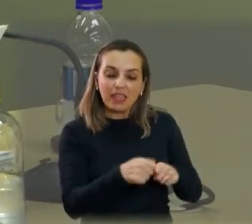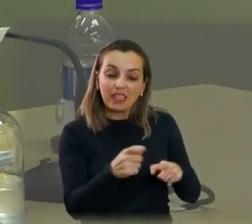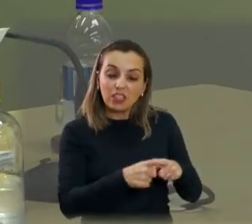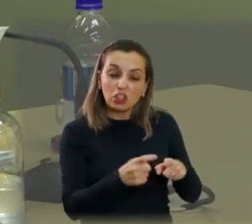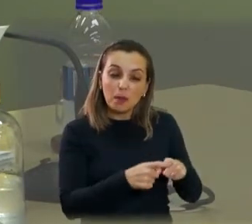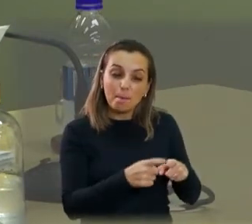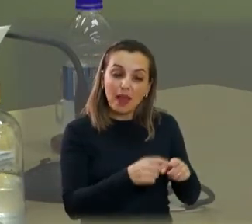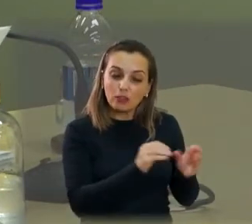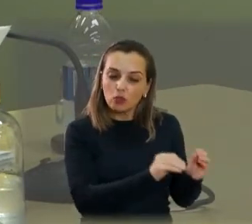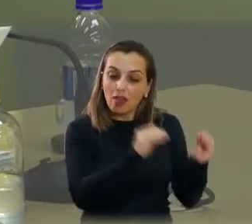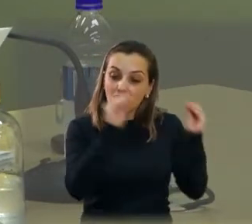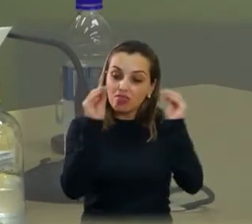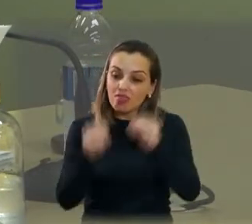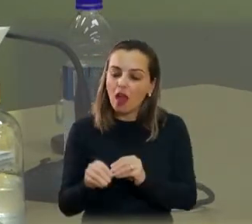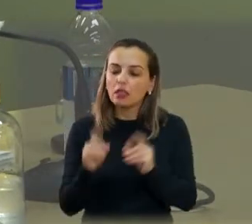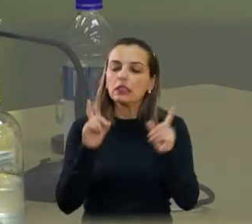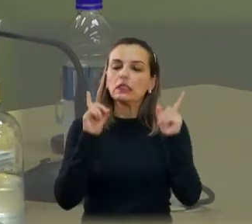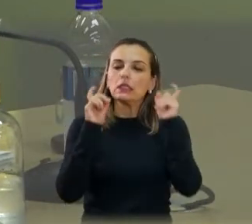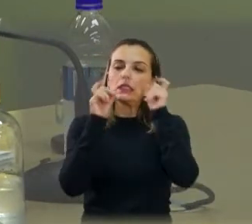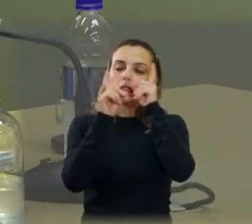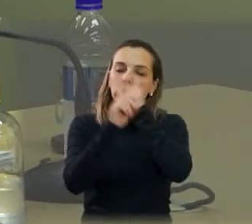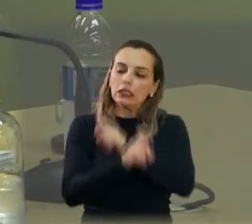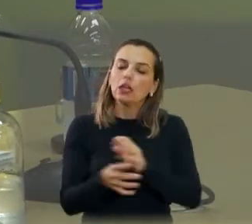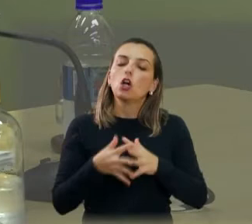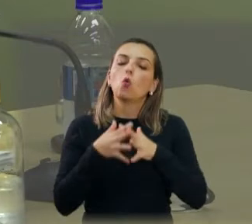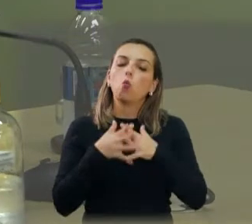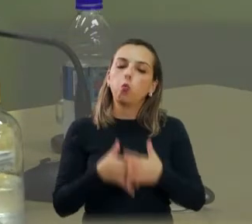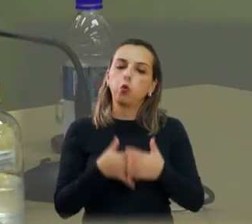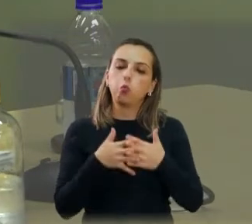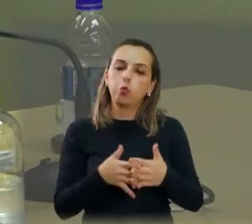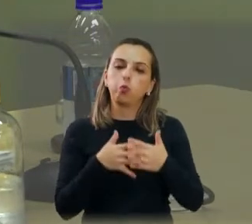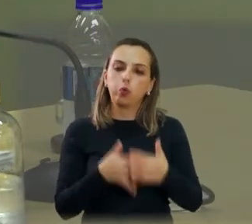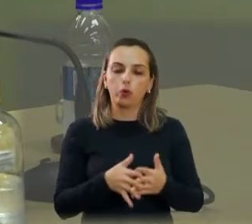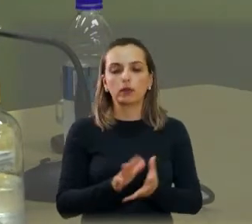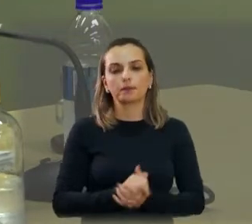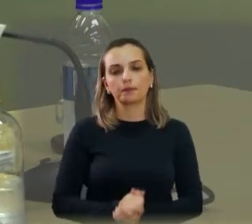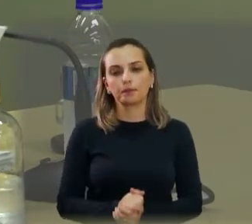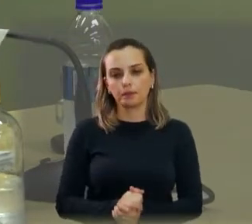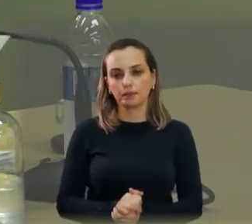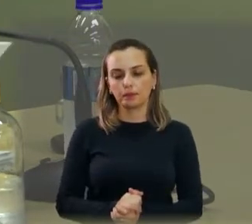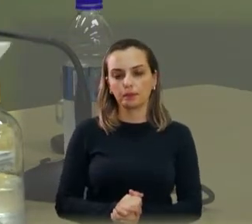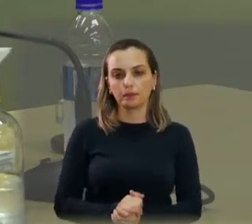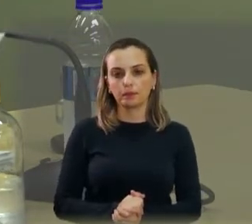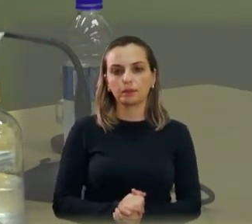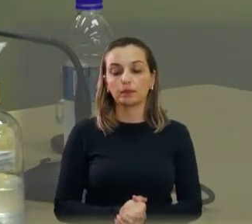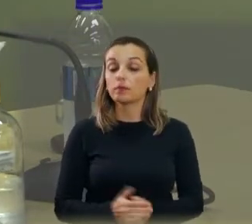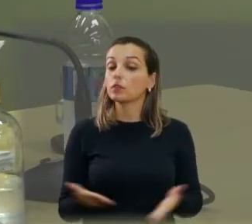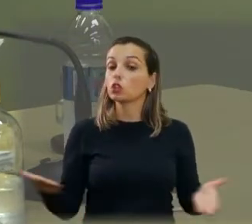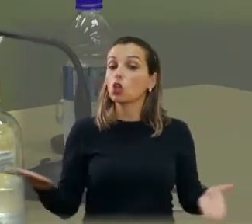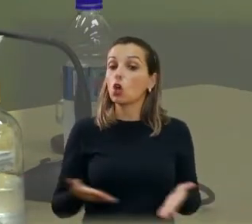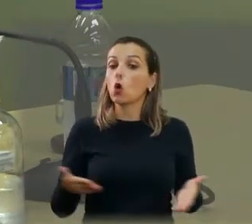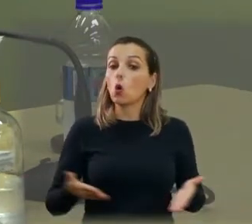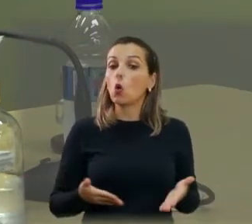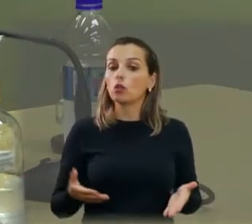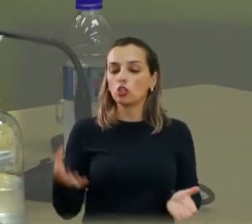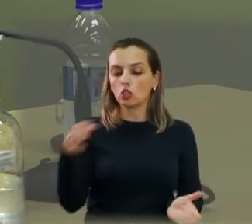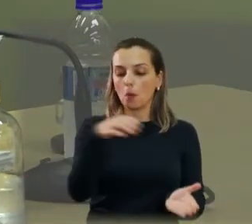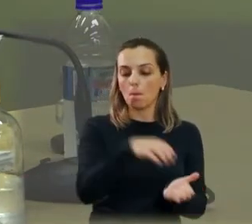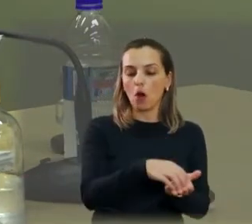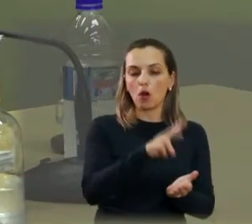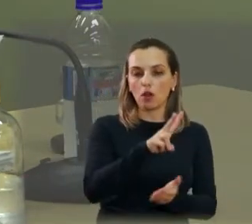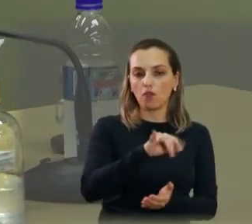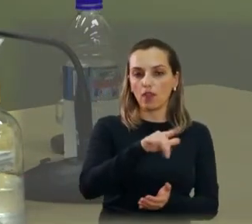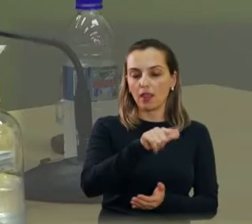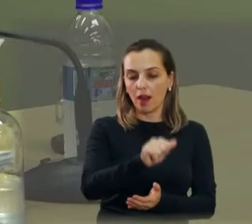médica, essa remoção começa a se tornar mais complicada. Então, hoje, a realidade do polo da